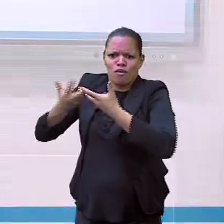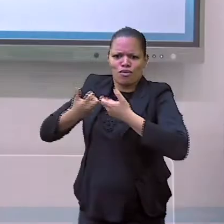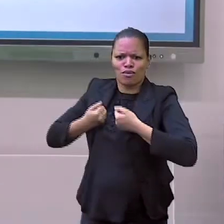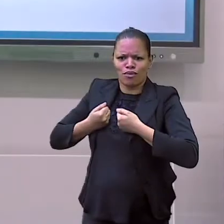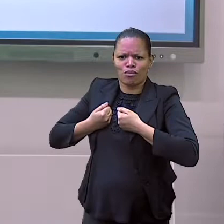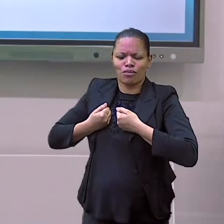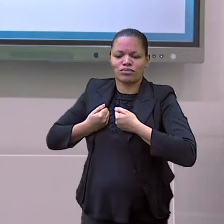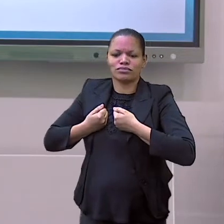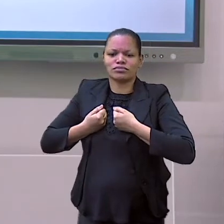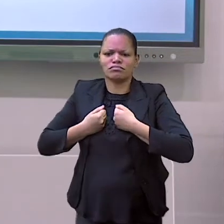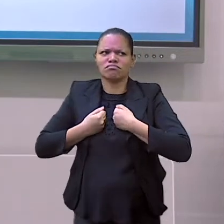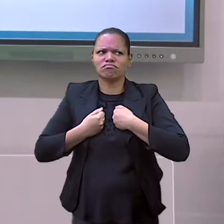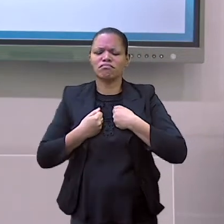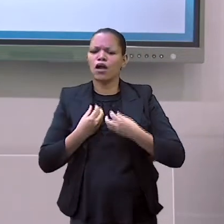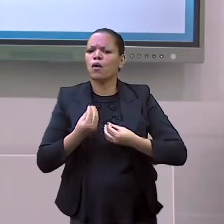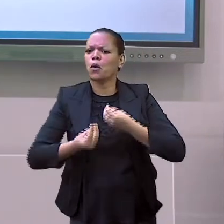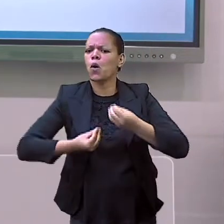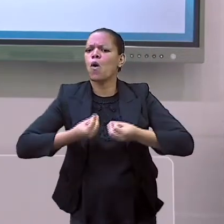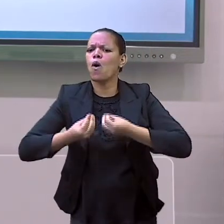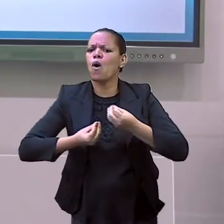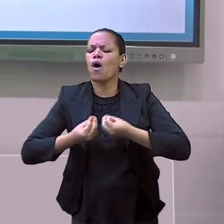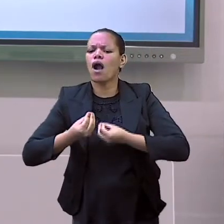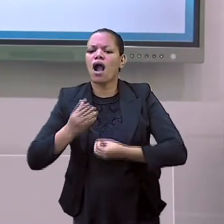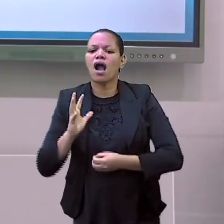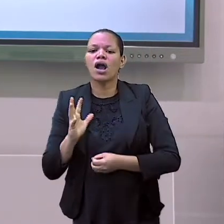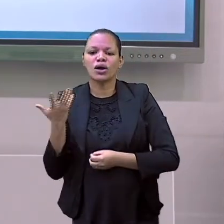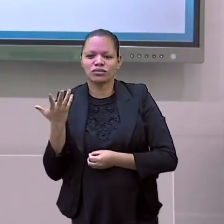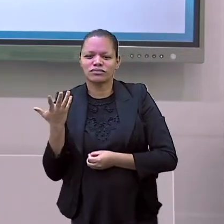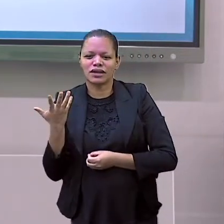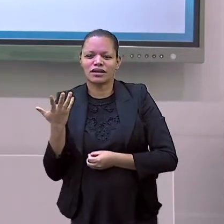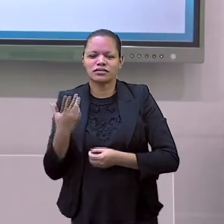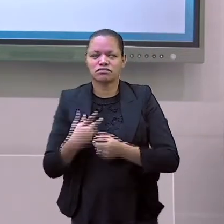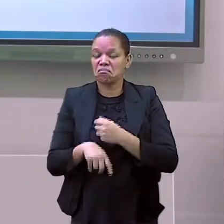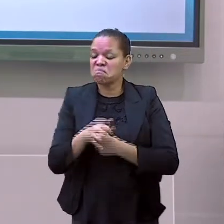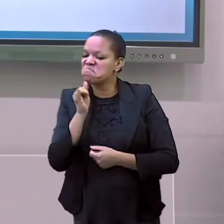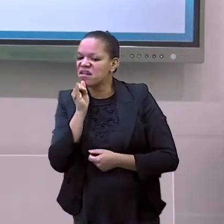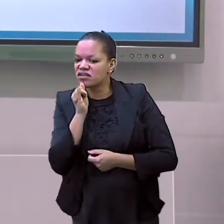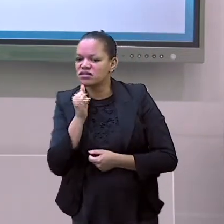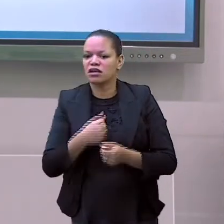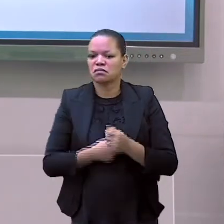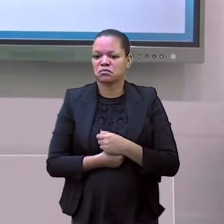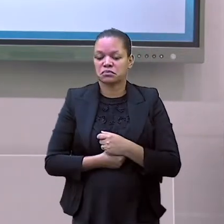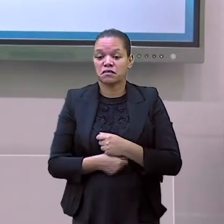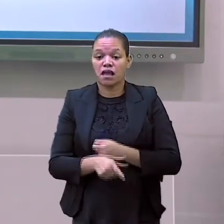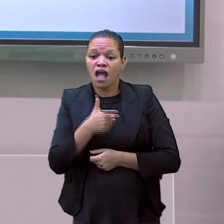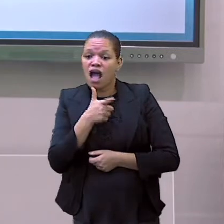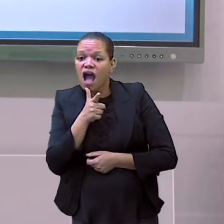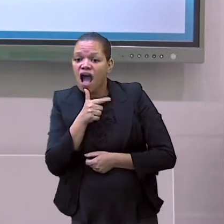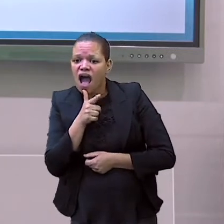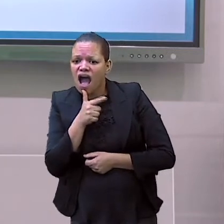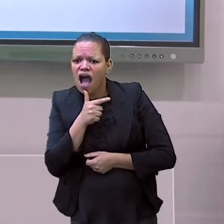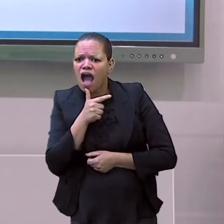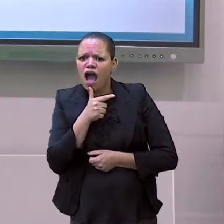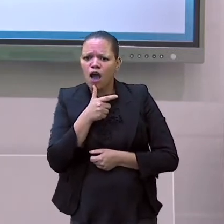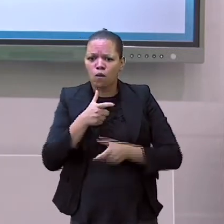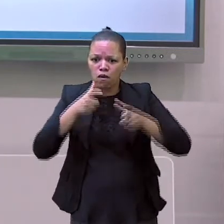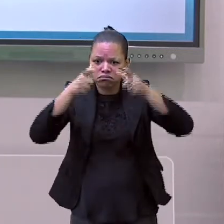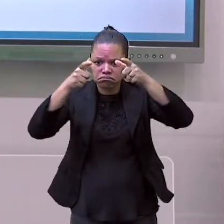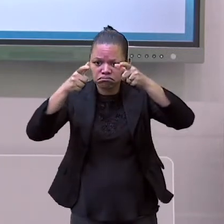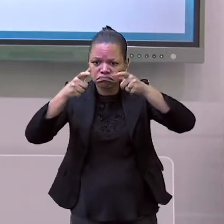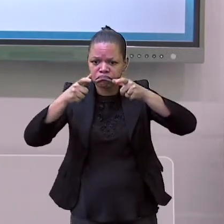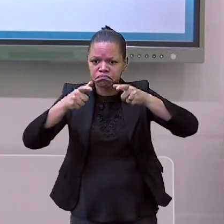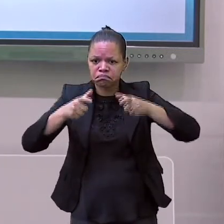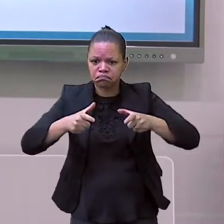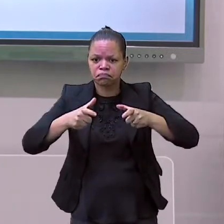Uma água contaminada. Você tomou uma água que ela não é filtrada, ela não é fervida, ela não é